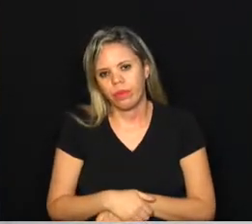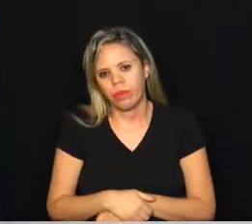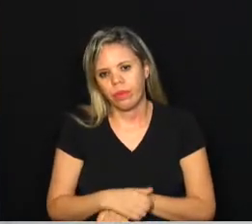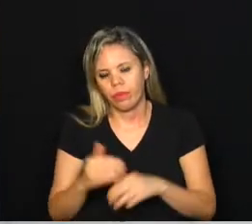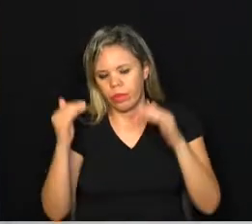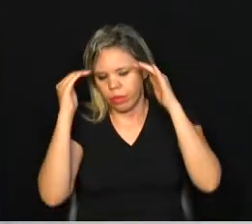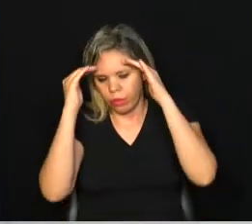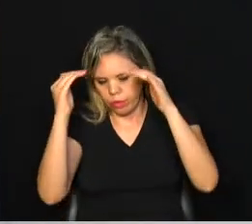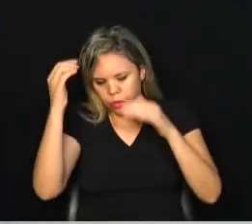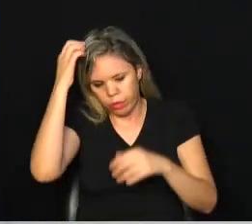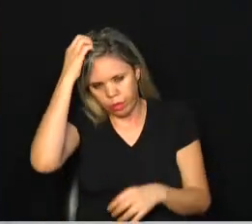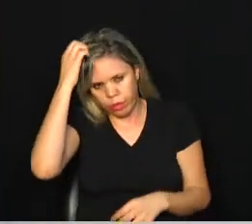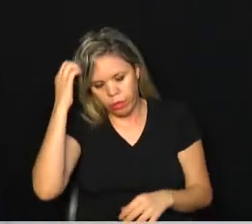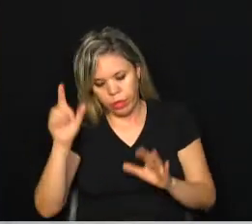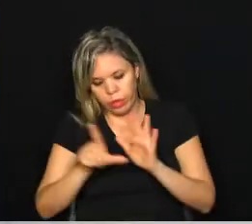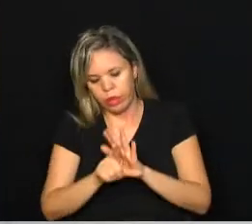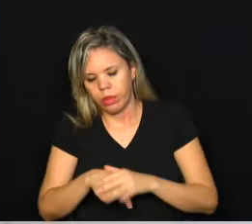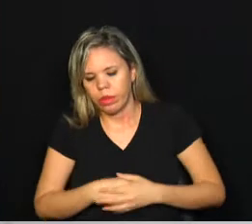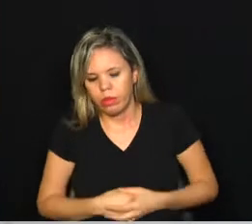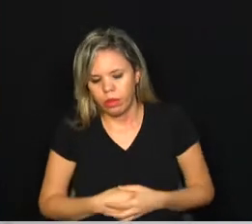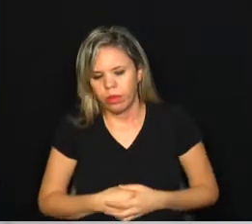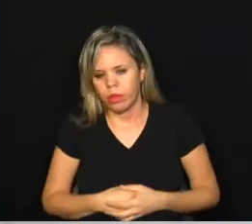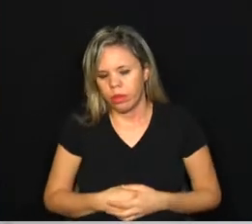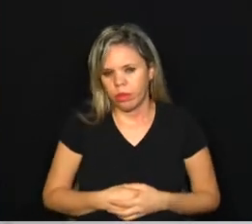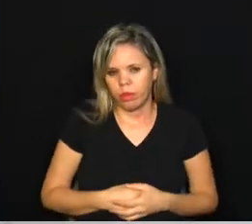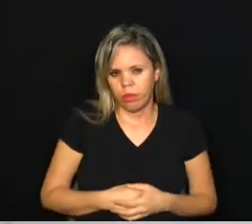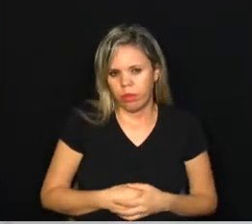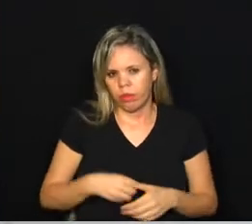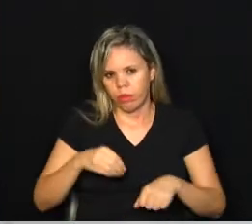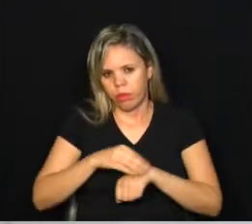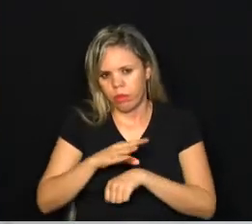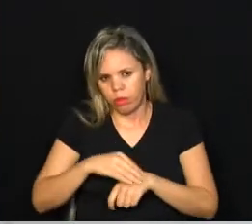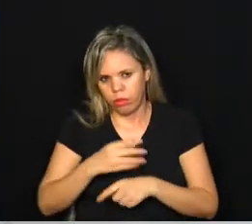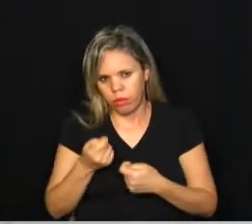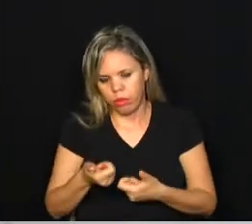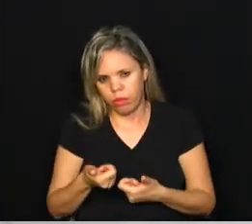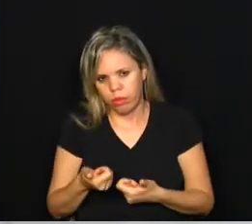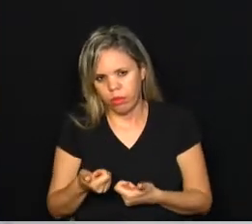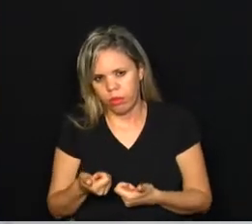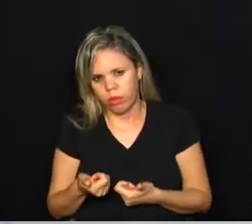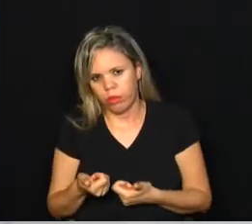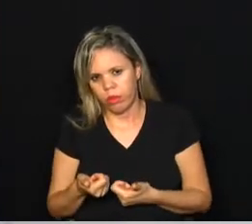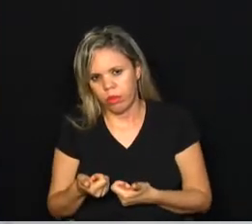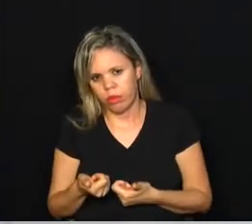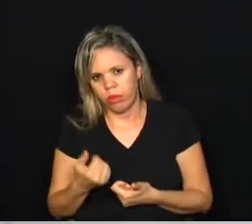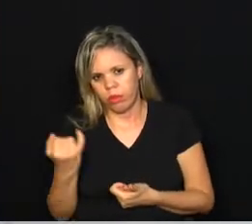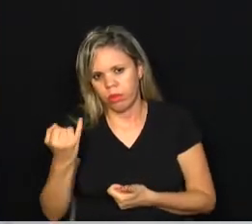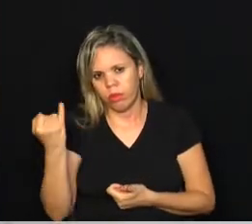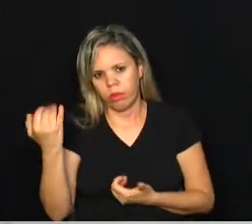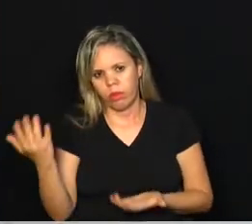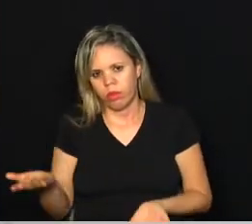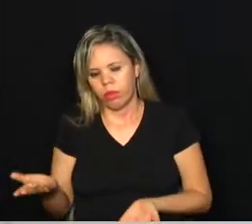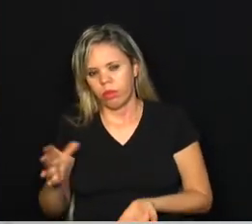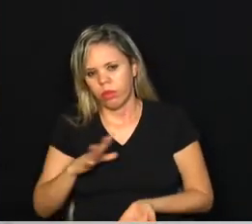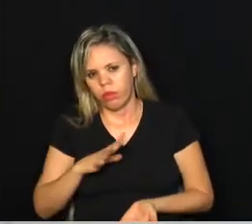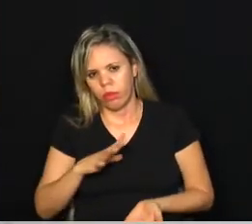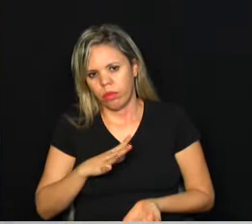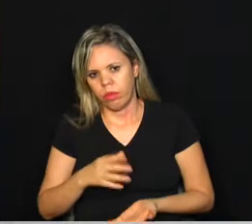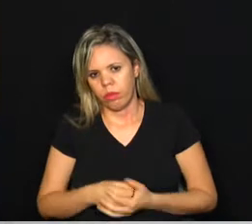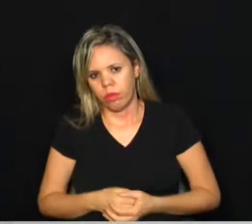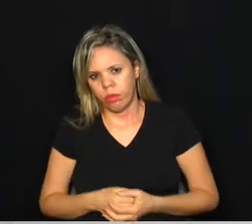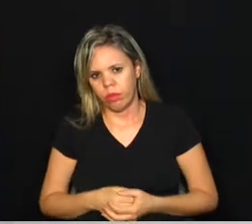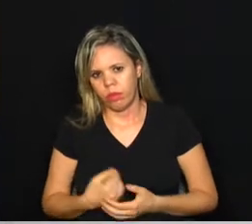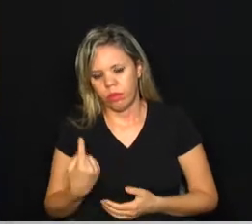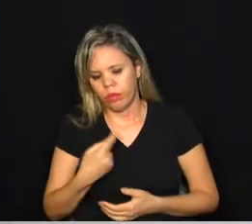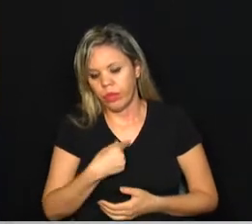cumprir essa lei, né? Então, ela acaba trazendo benefícios importantes para a cidade, e quando a